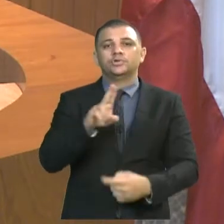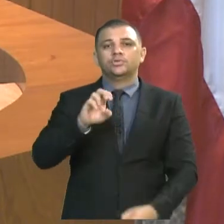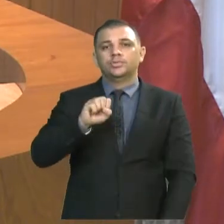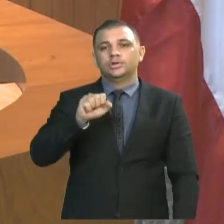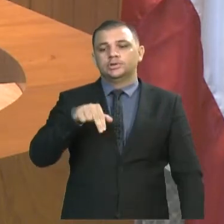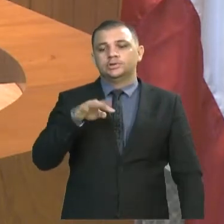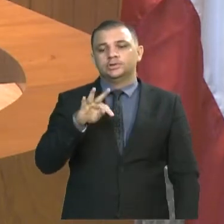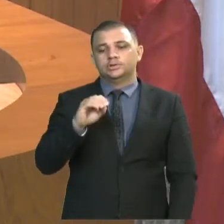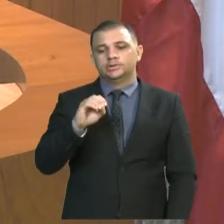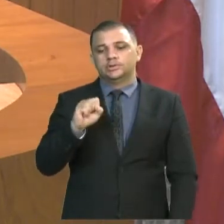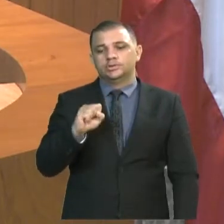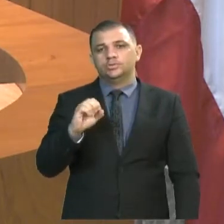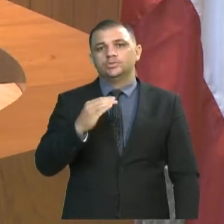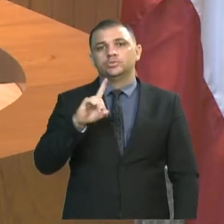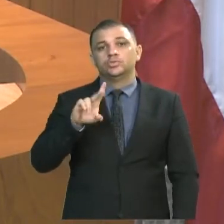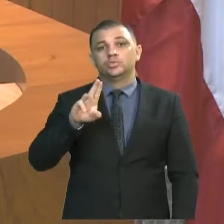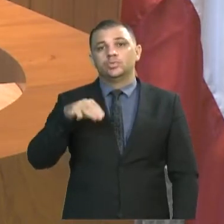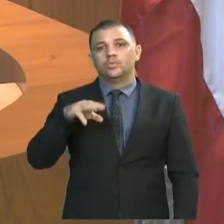de Estreito,